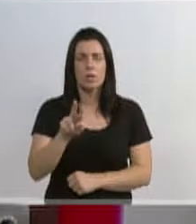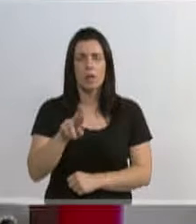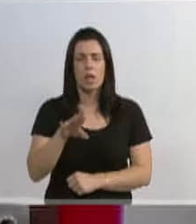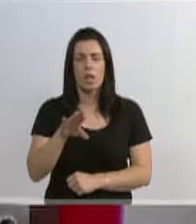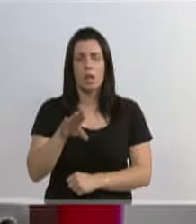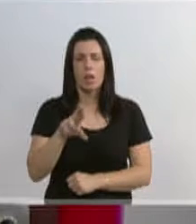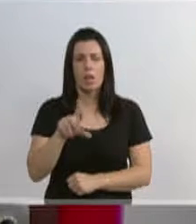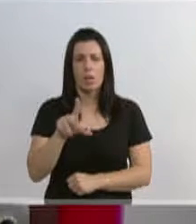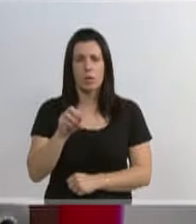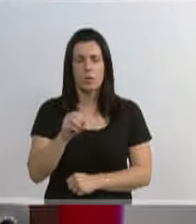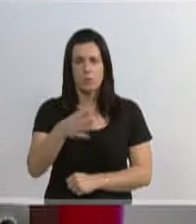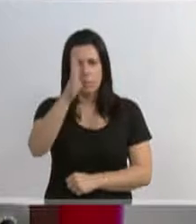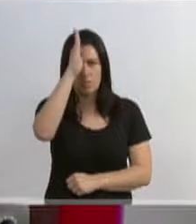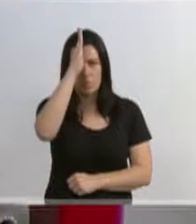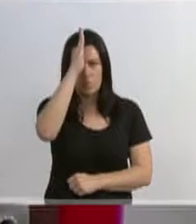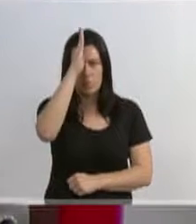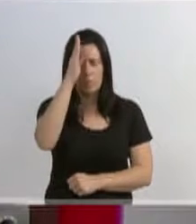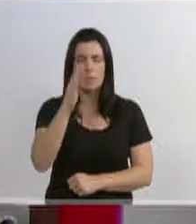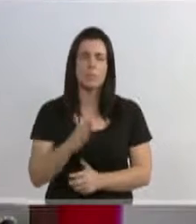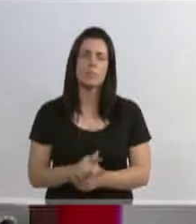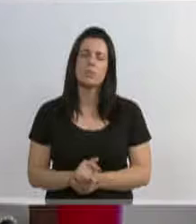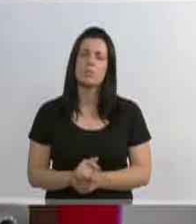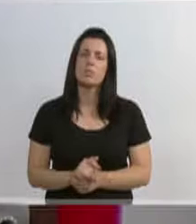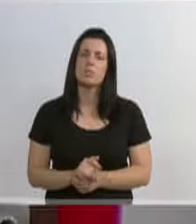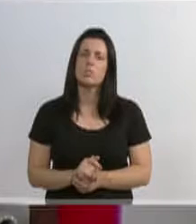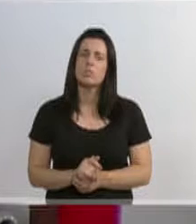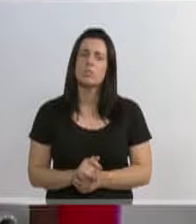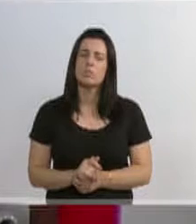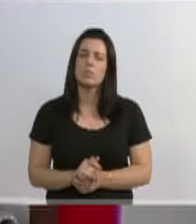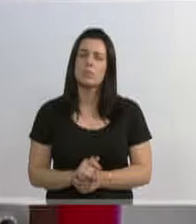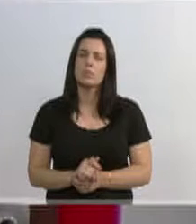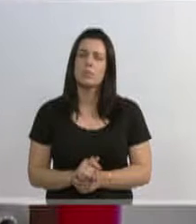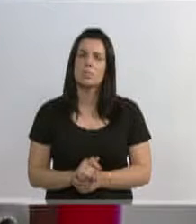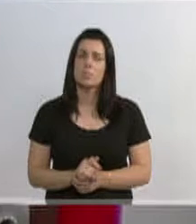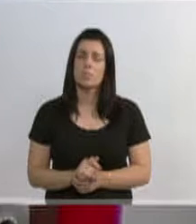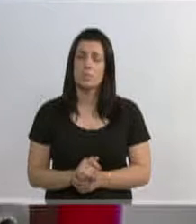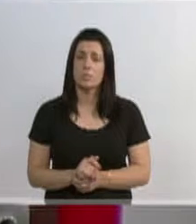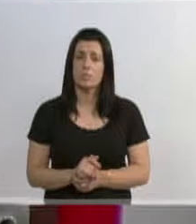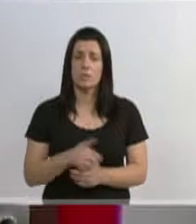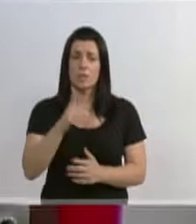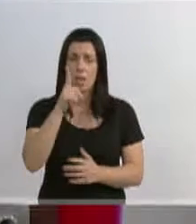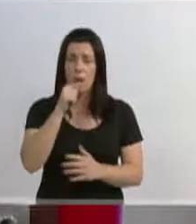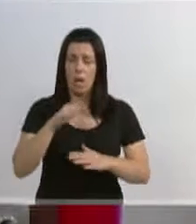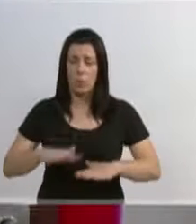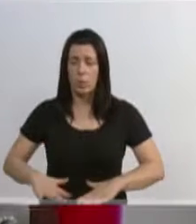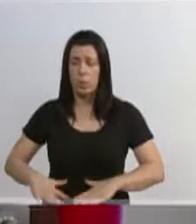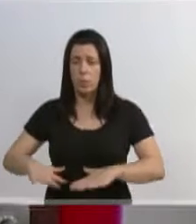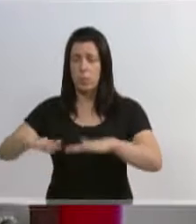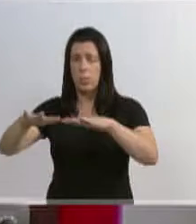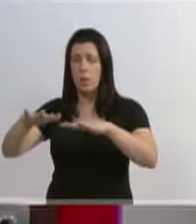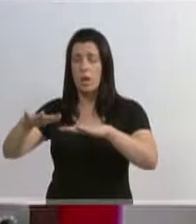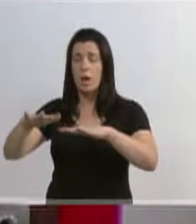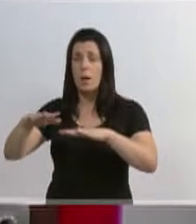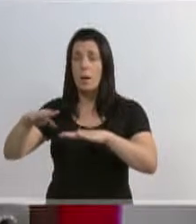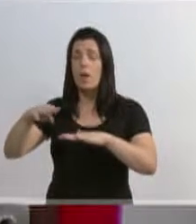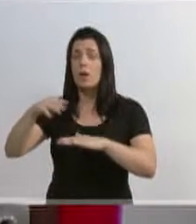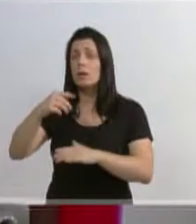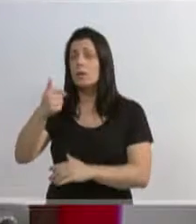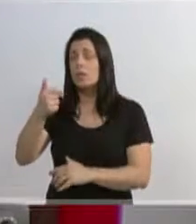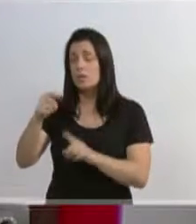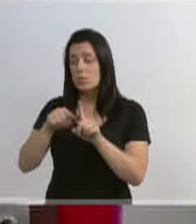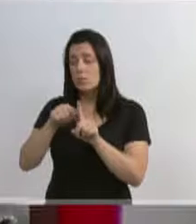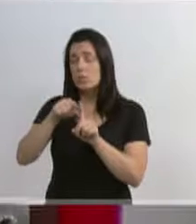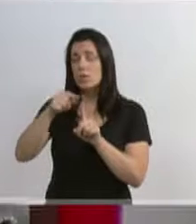Badenford, consta que somente o alagamento com 12 metros, e quando o